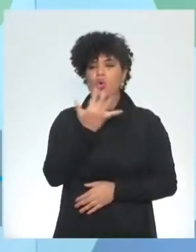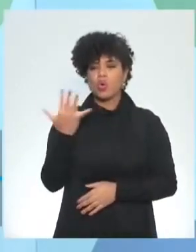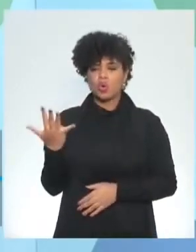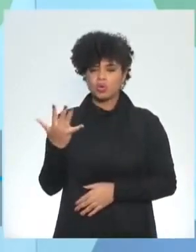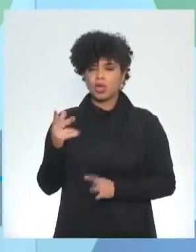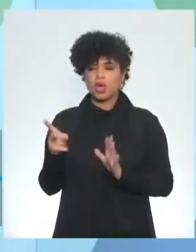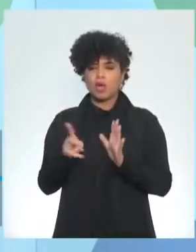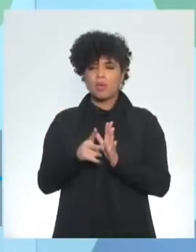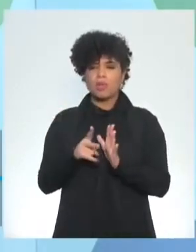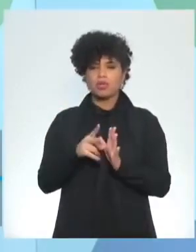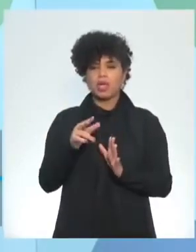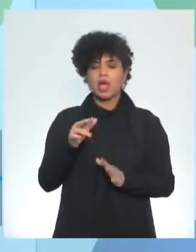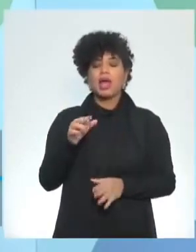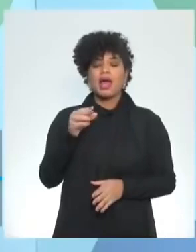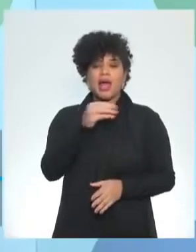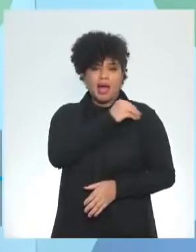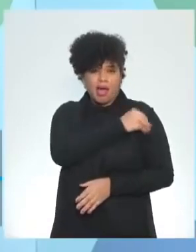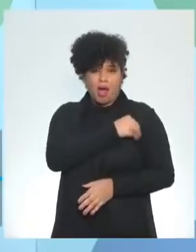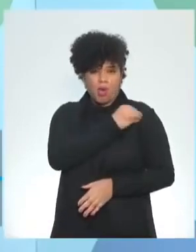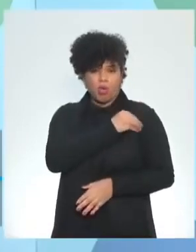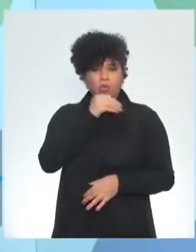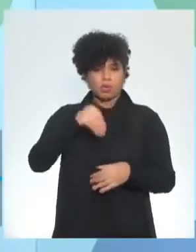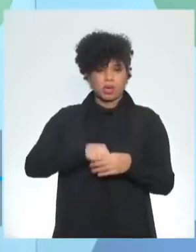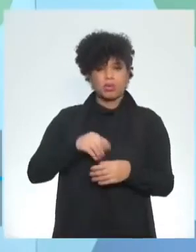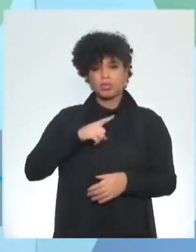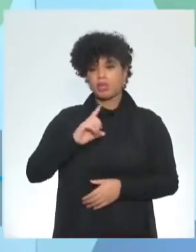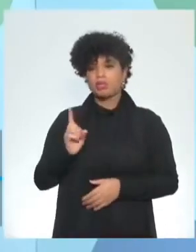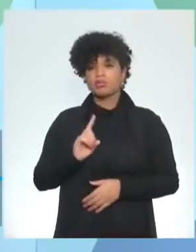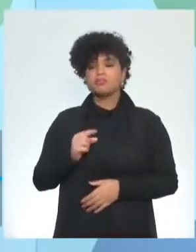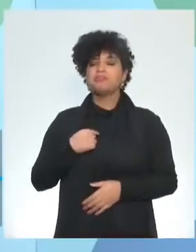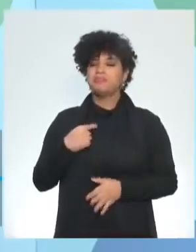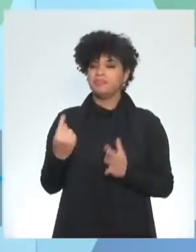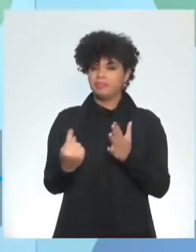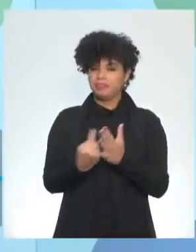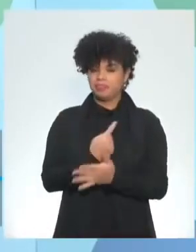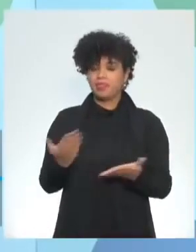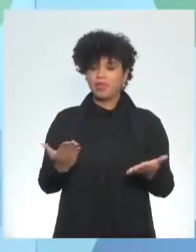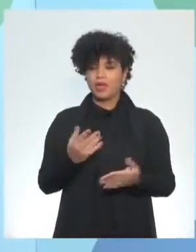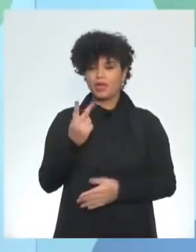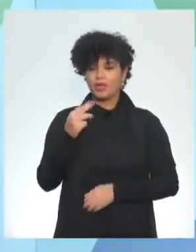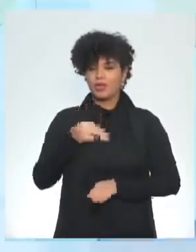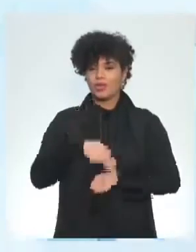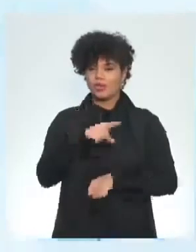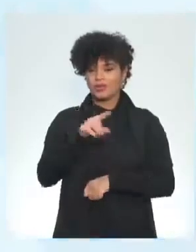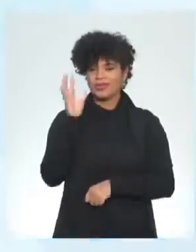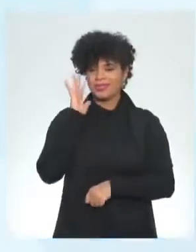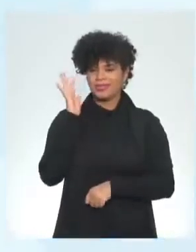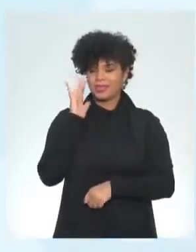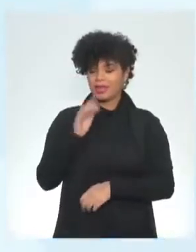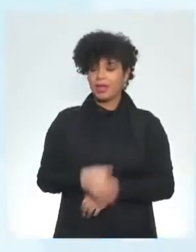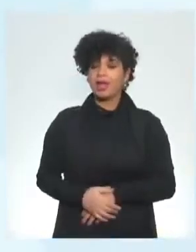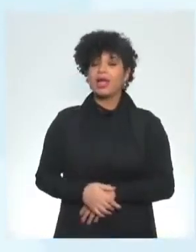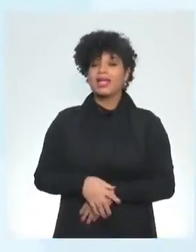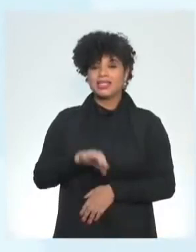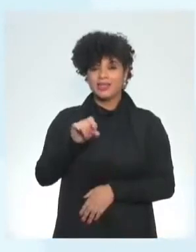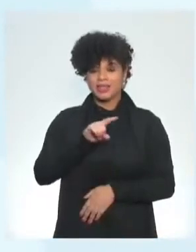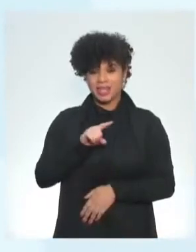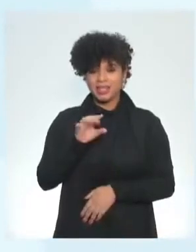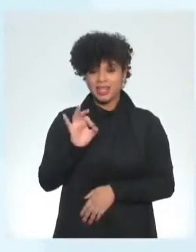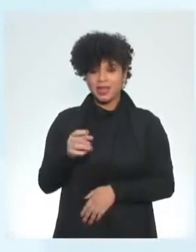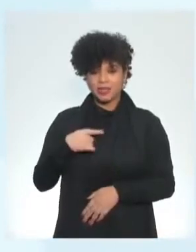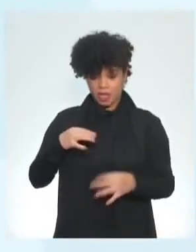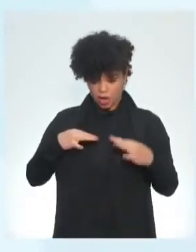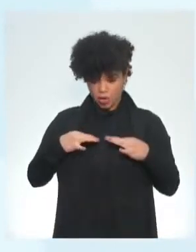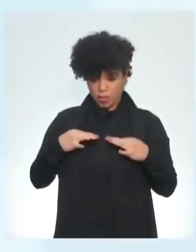ácido acético ou do álcool naquela embalagem? Então, essa é a pergunta de hoje. 2 minutos para vocês aí. E os alunos que mais acertarem, você vai dar uma